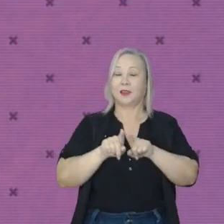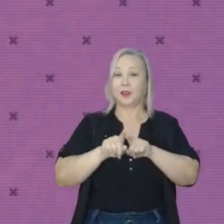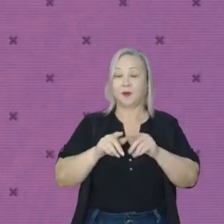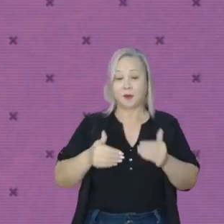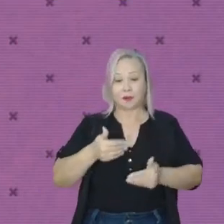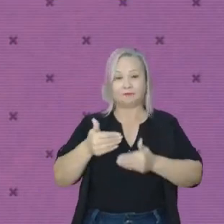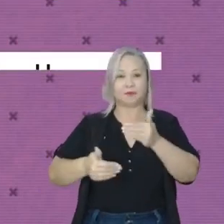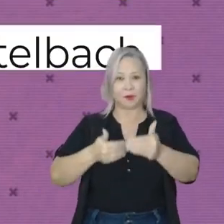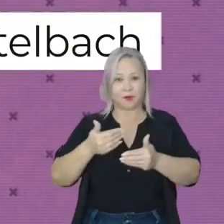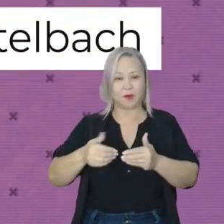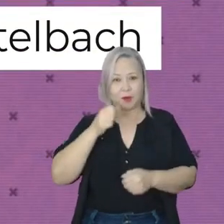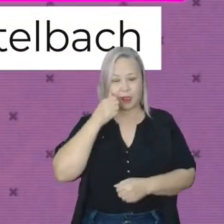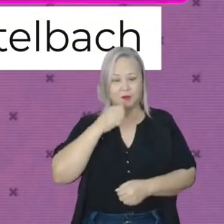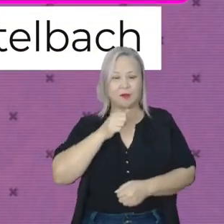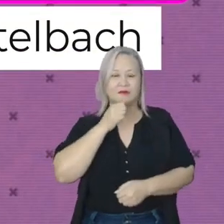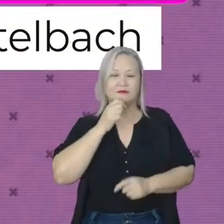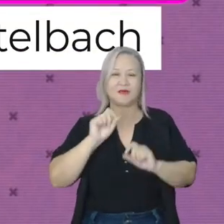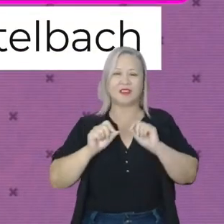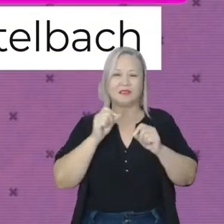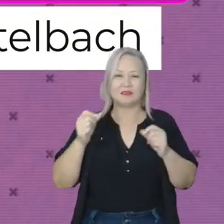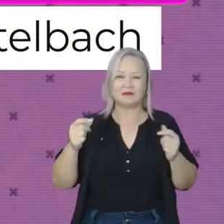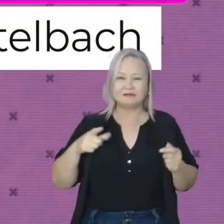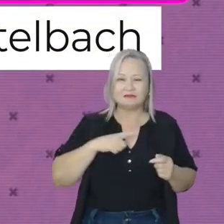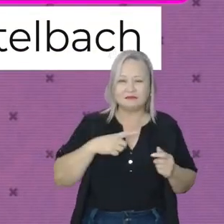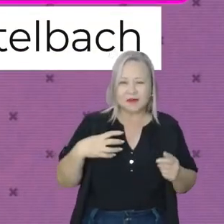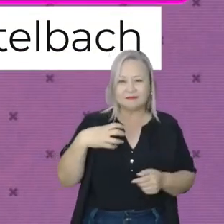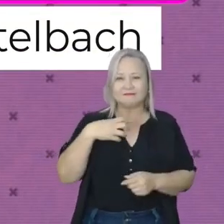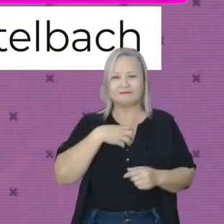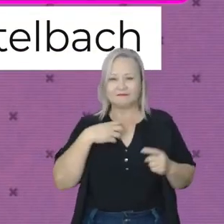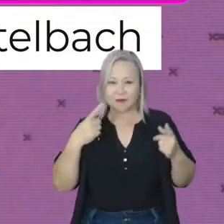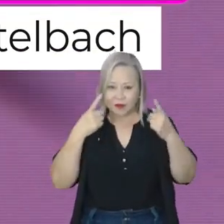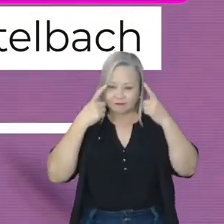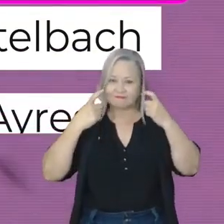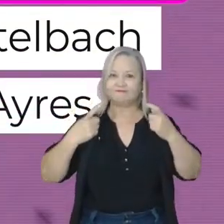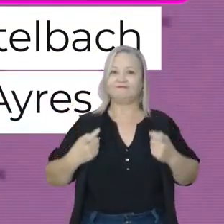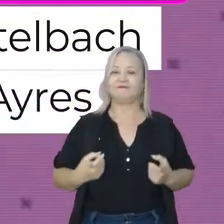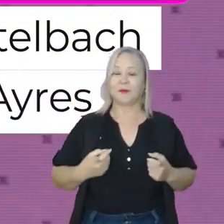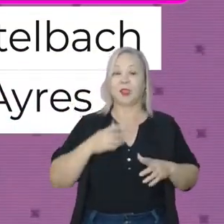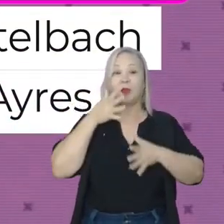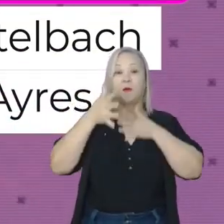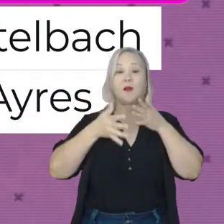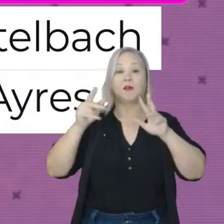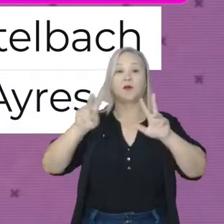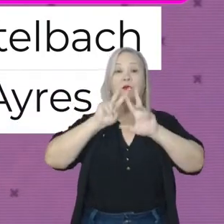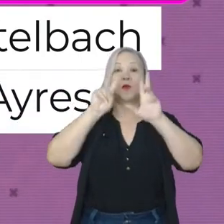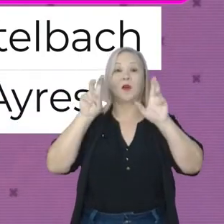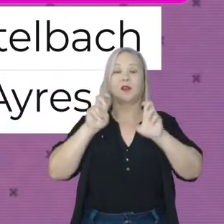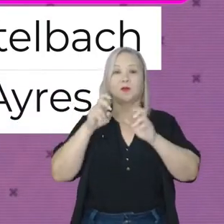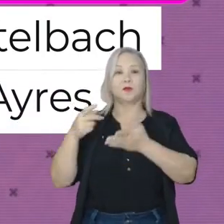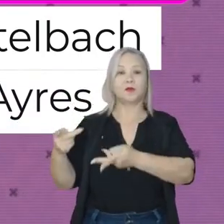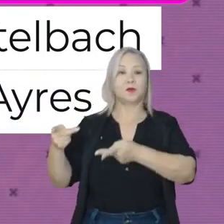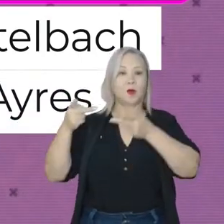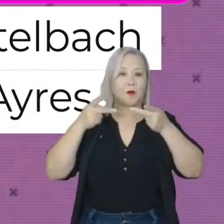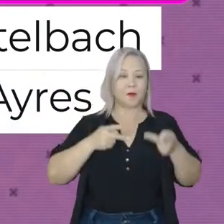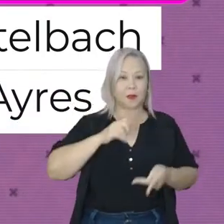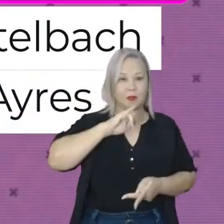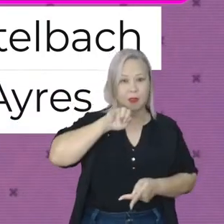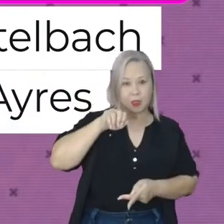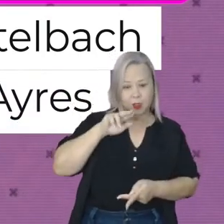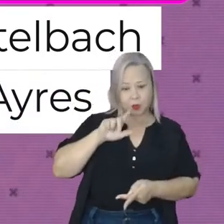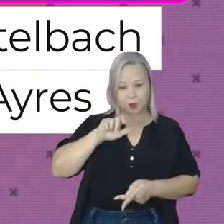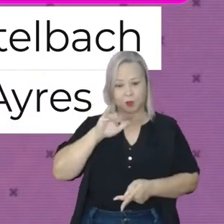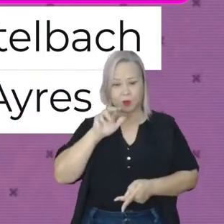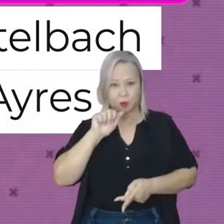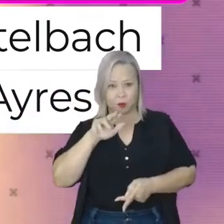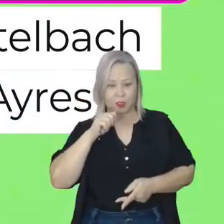avanços, as mulheres ainda passam por muitas situações de violências. E para falar sobre esse assunto, convidamos Juliana Mittelbach,